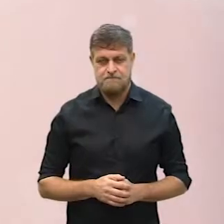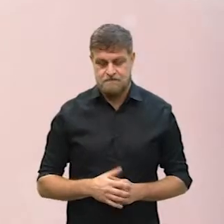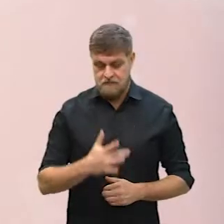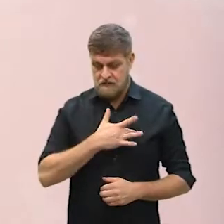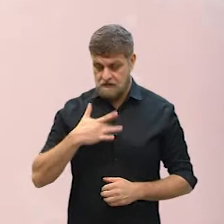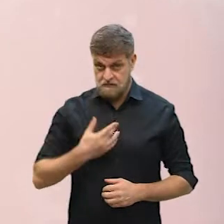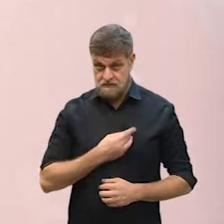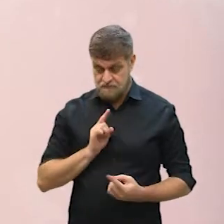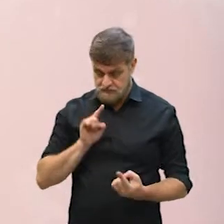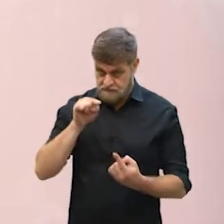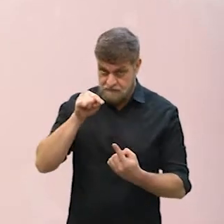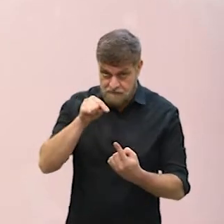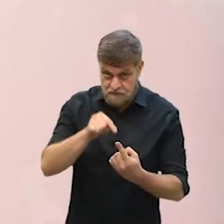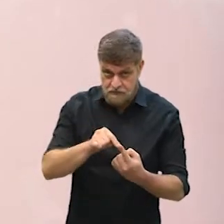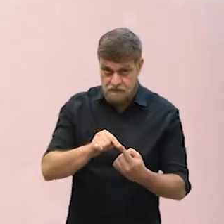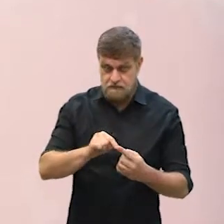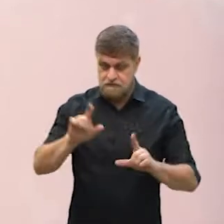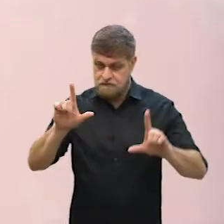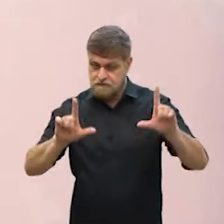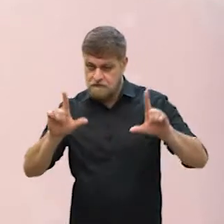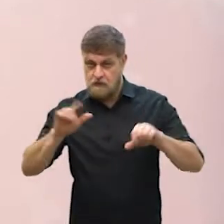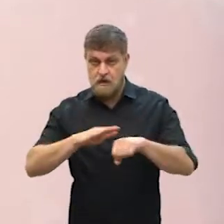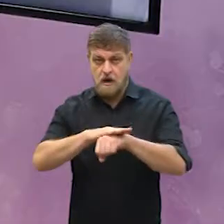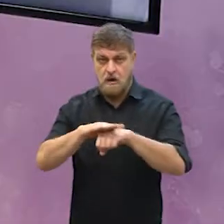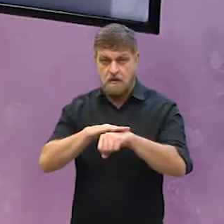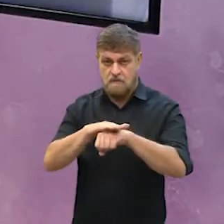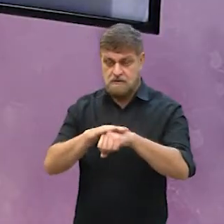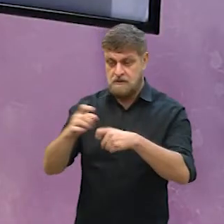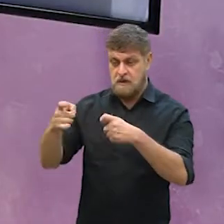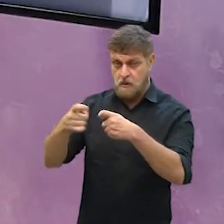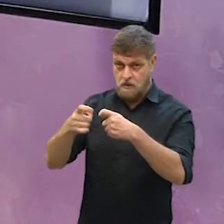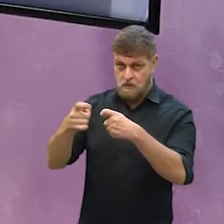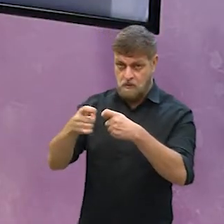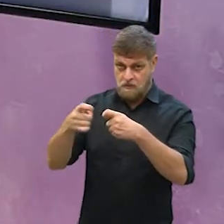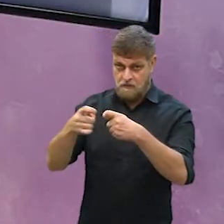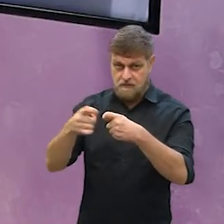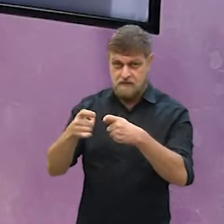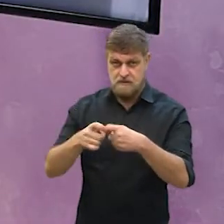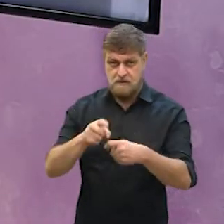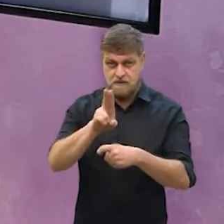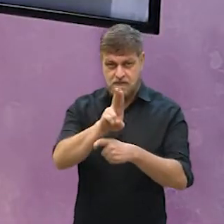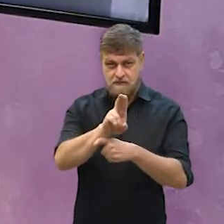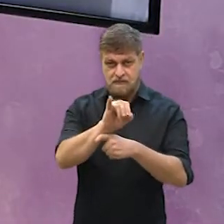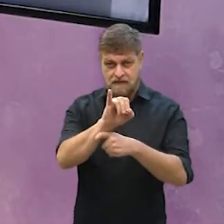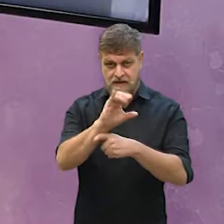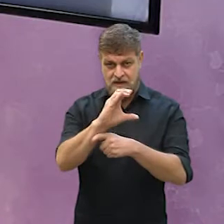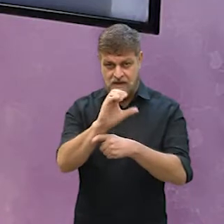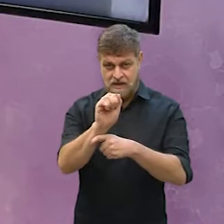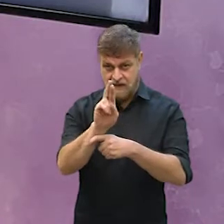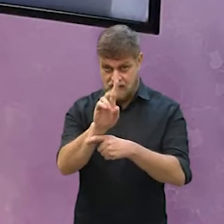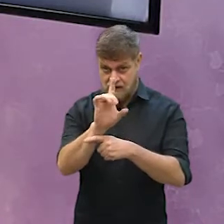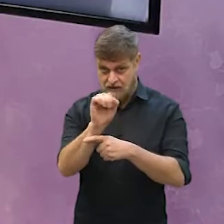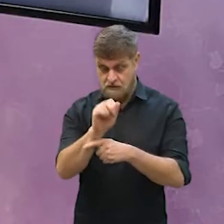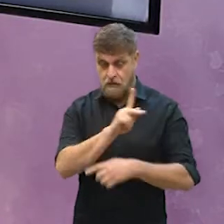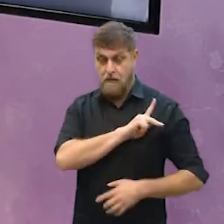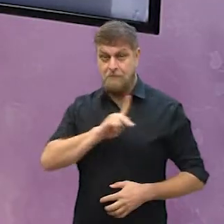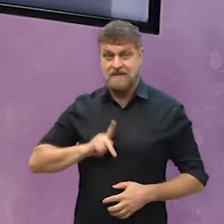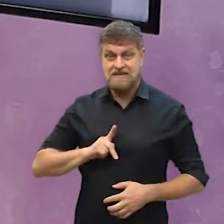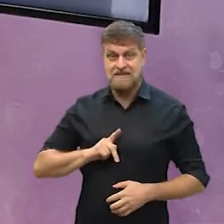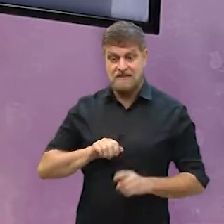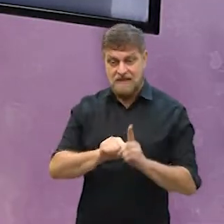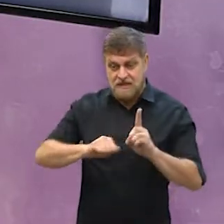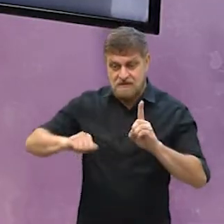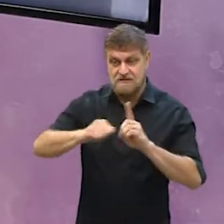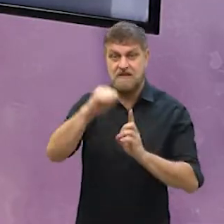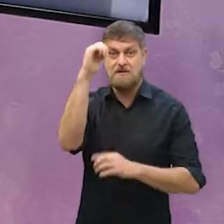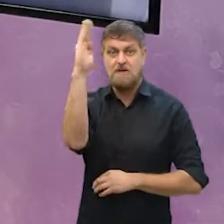a saúde é vida de volta e hoje a gente tá conversando com Dr Ricardo Machado Xavier que é presidente da Sociedade Brasileira de